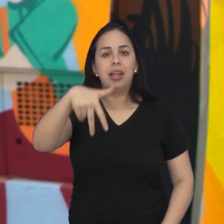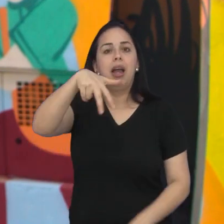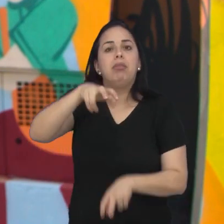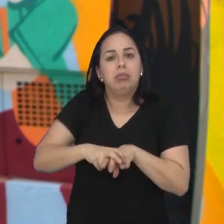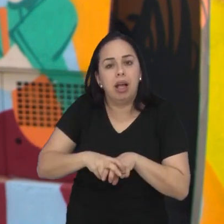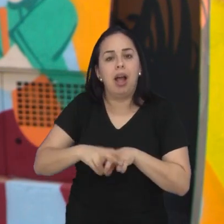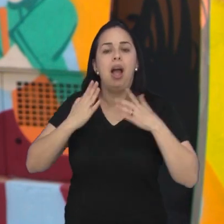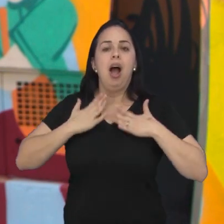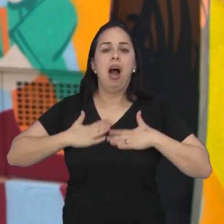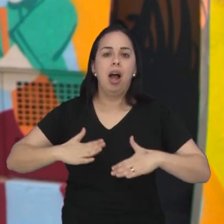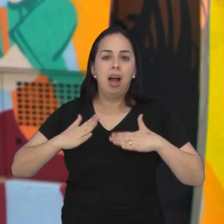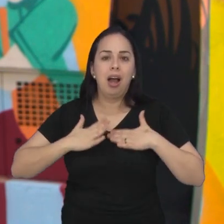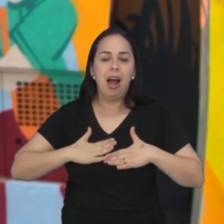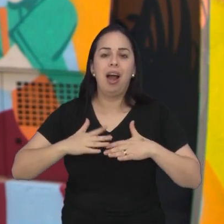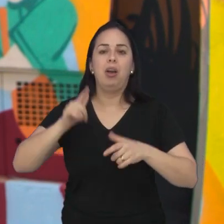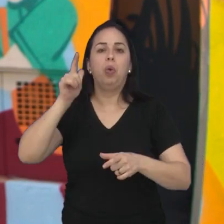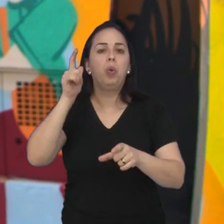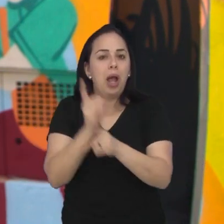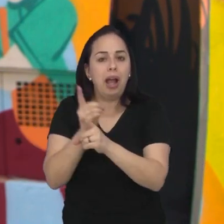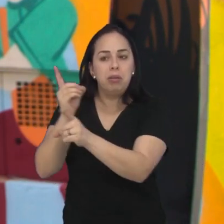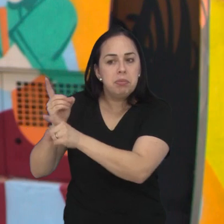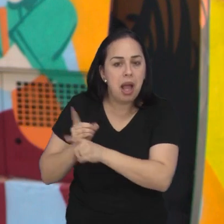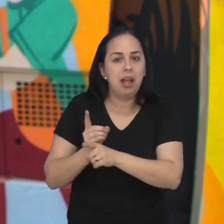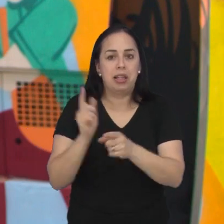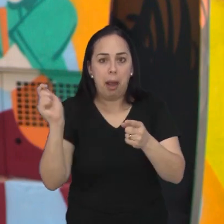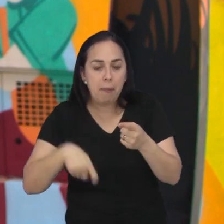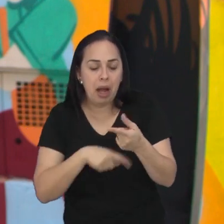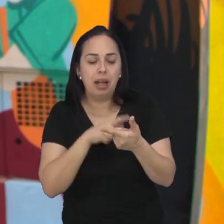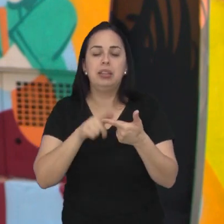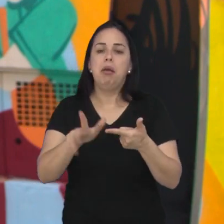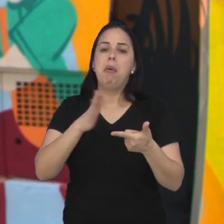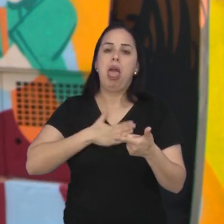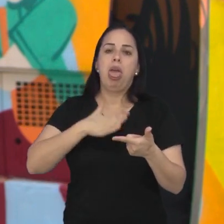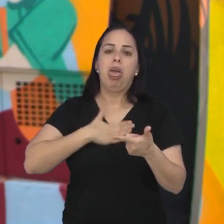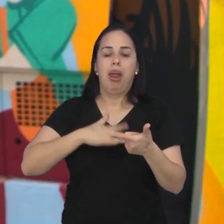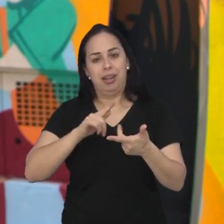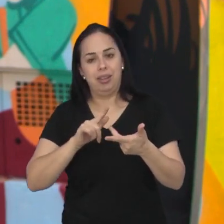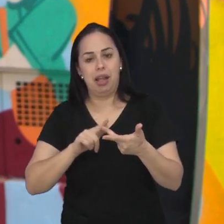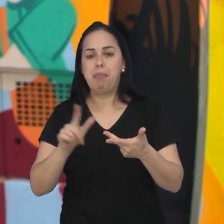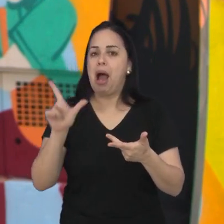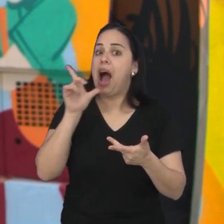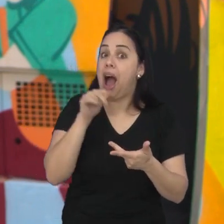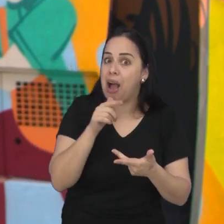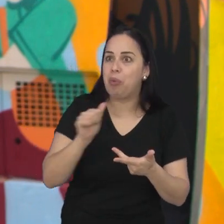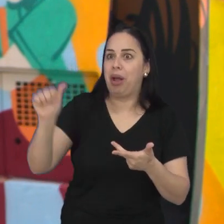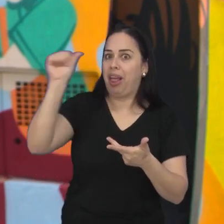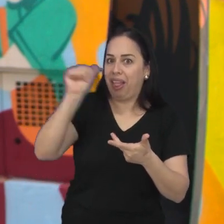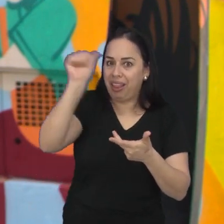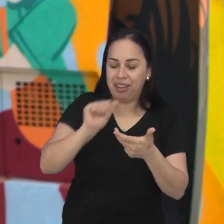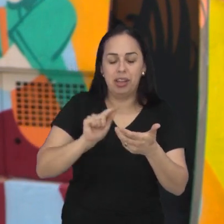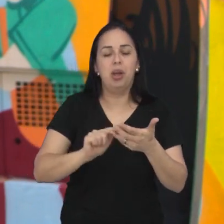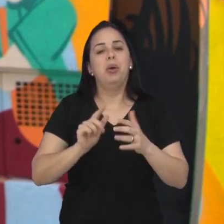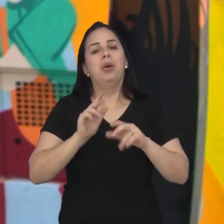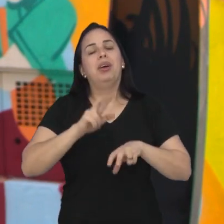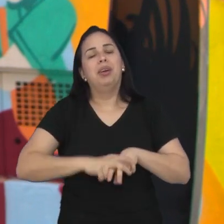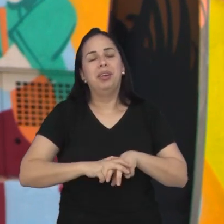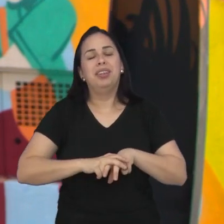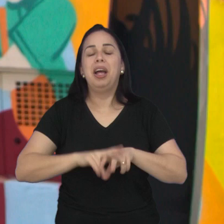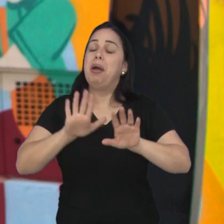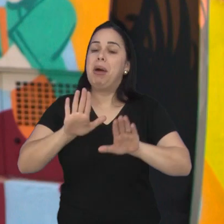como um apoio, Um apoio como ponto de encontro ou mesmo uma parada para descanso, seja para beber água ou para descansar